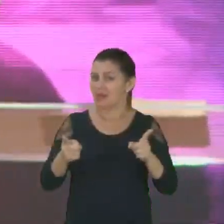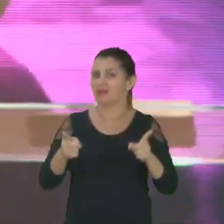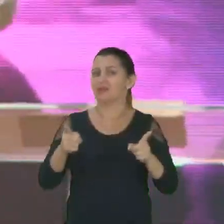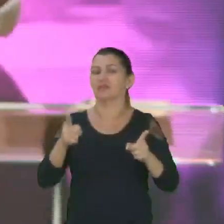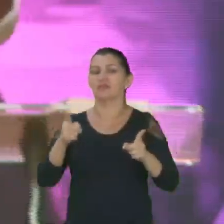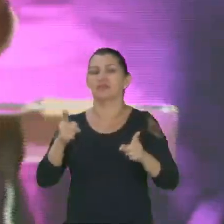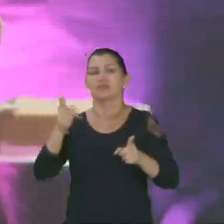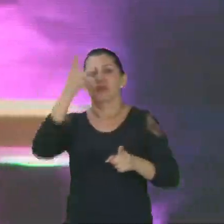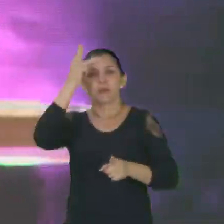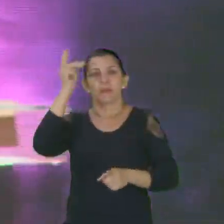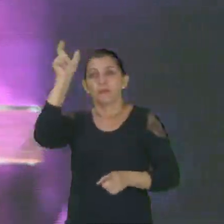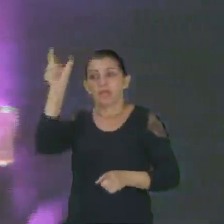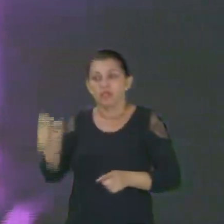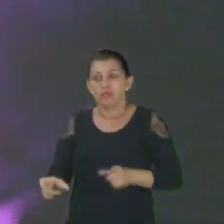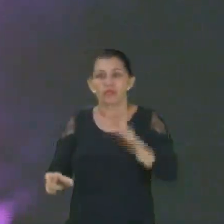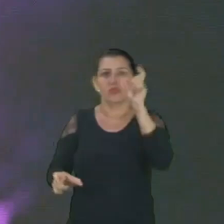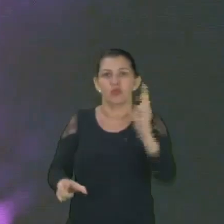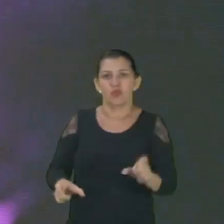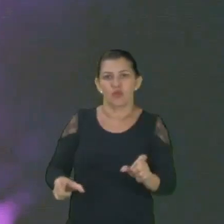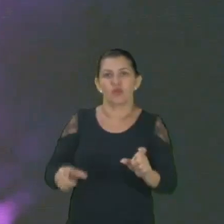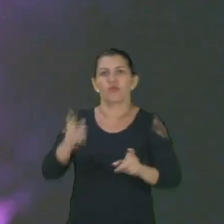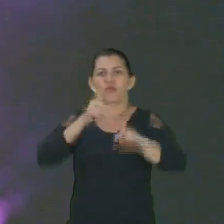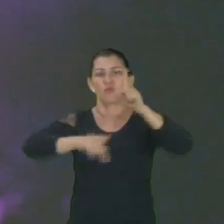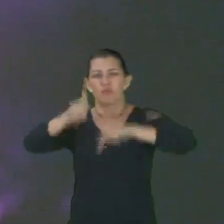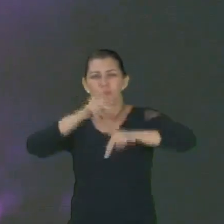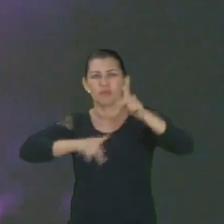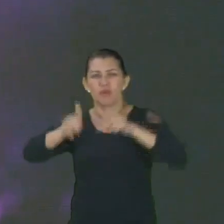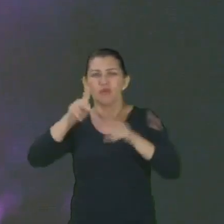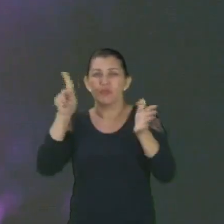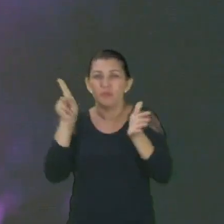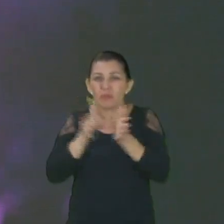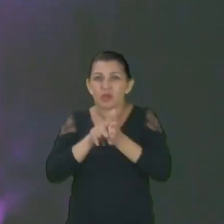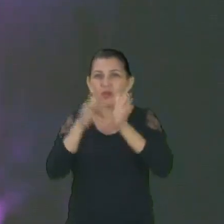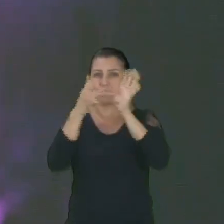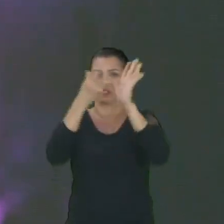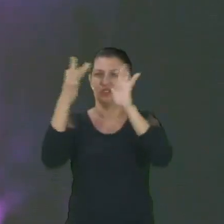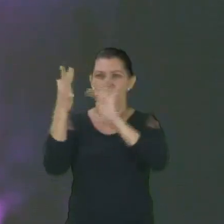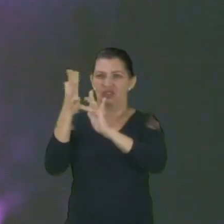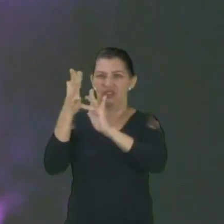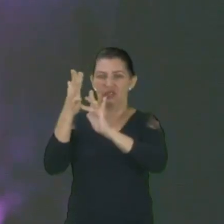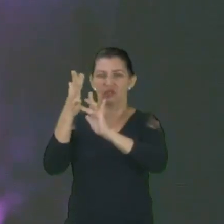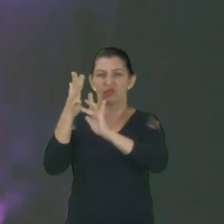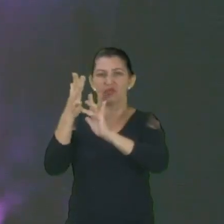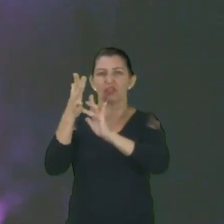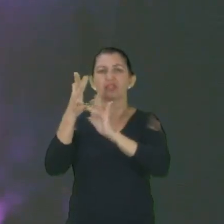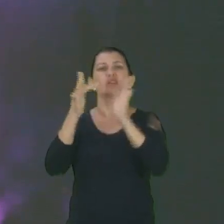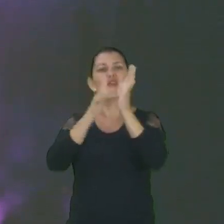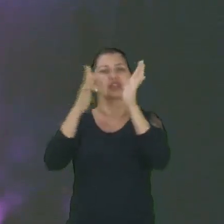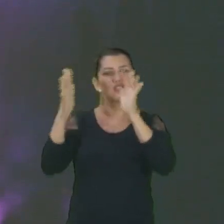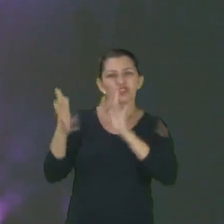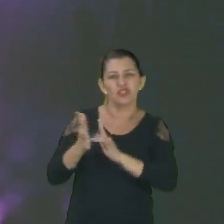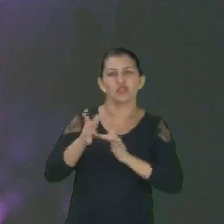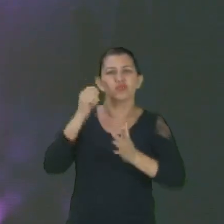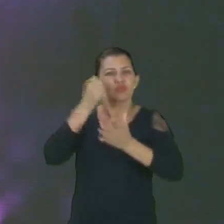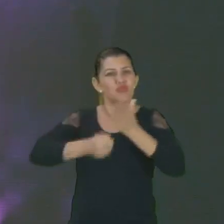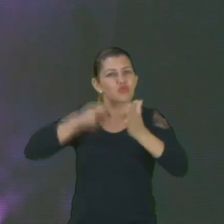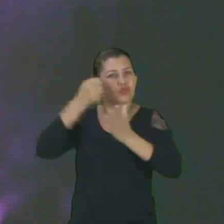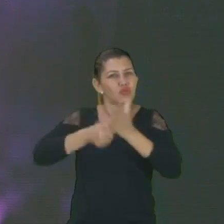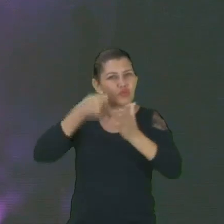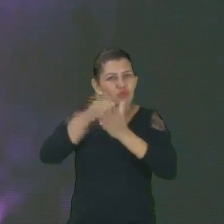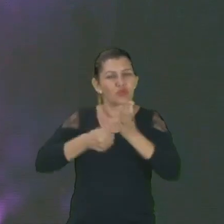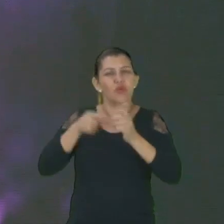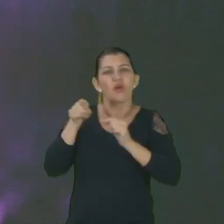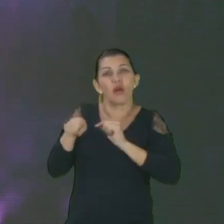a igreja de Jesus, a igreja idealizada por Ele, a igreja edificada na rocha, ela é